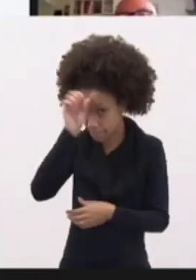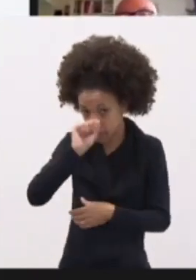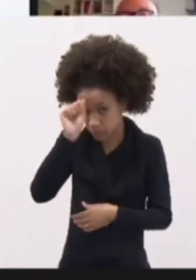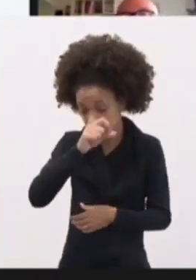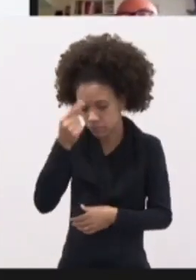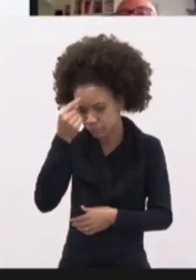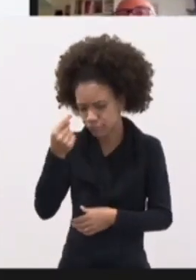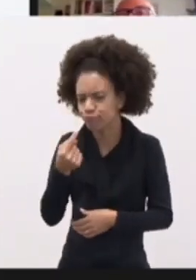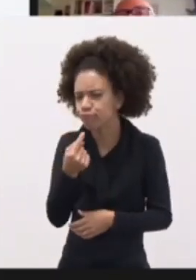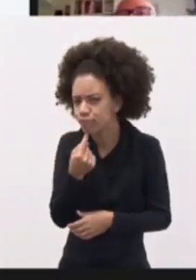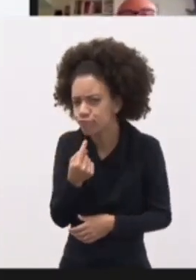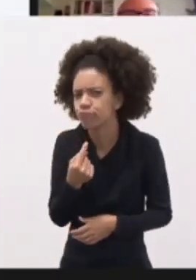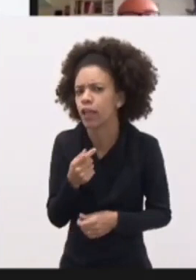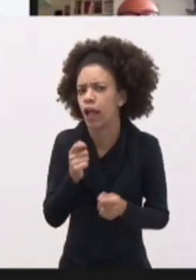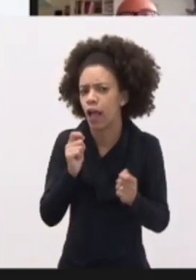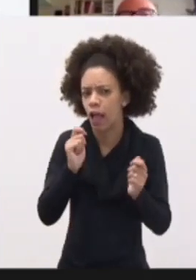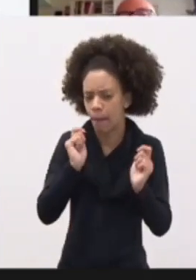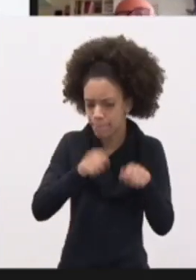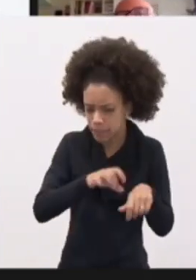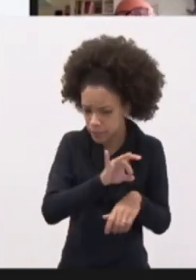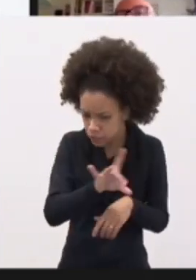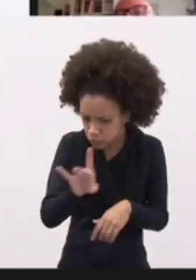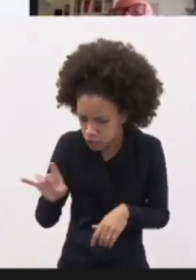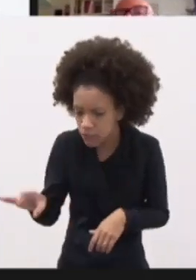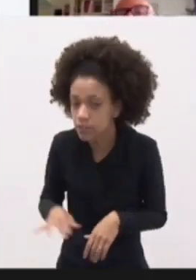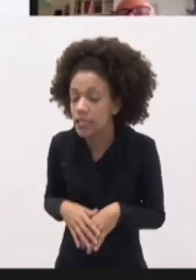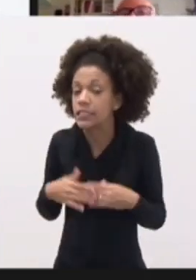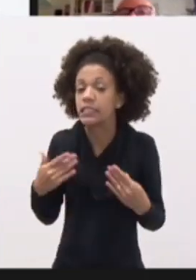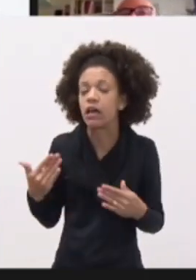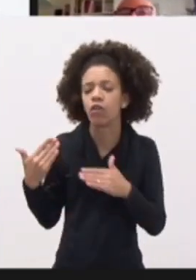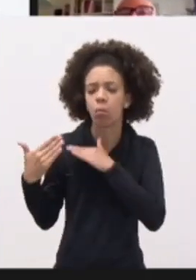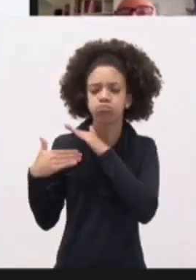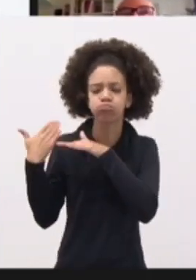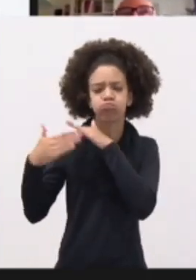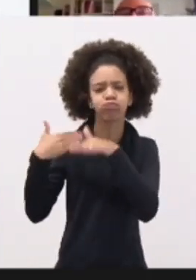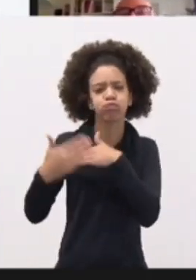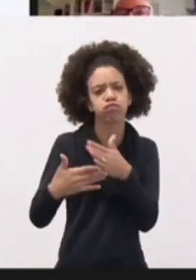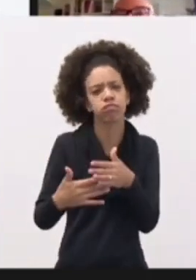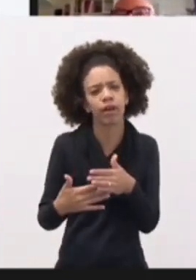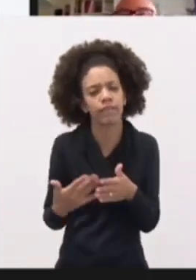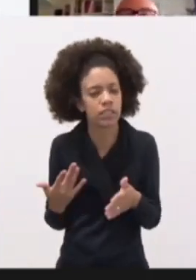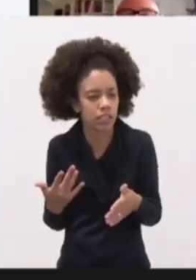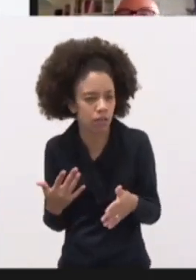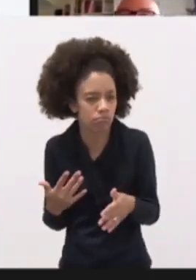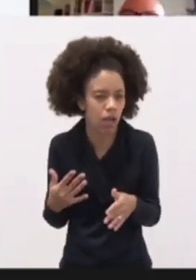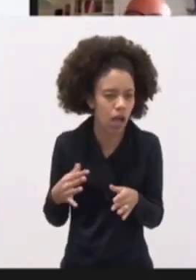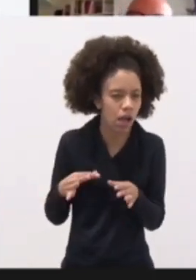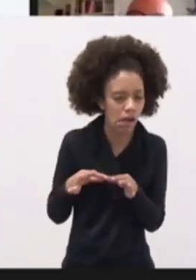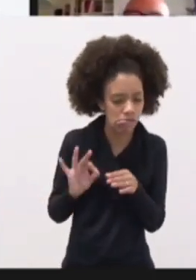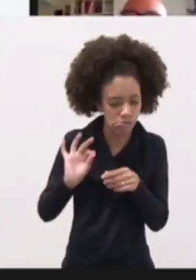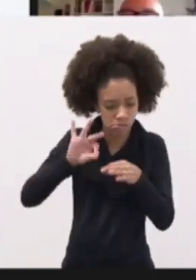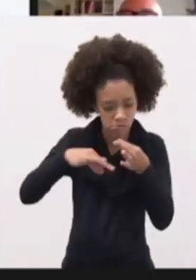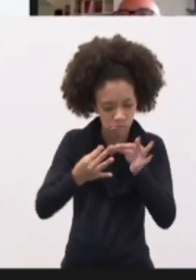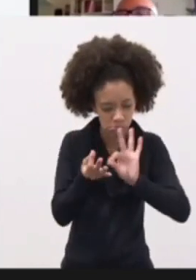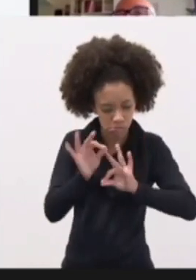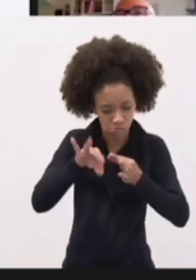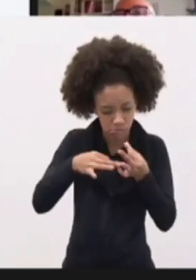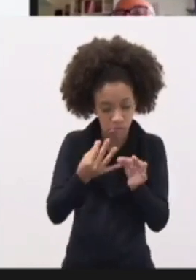características e necessidades dos alunos, né? Então, você passa a quase que costurar, né? A fazer crochê ali